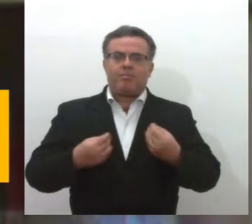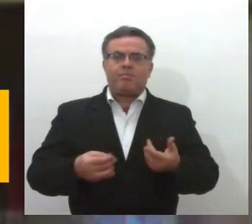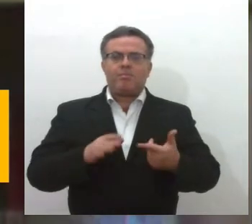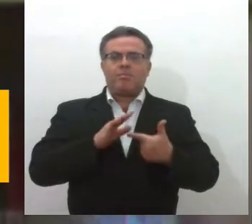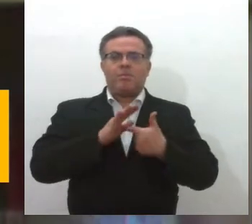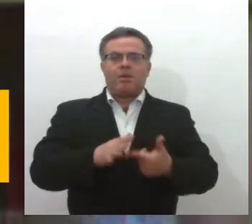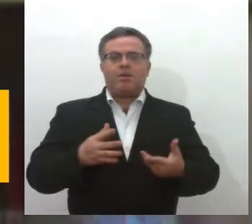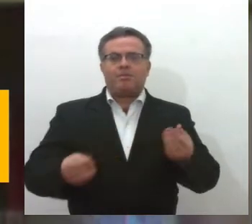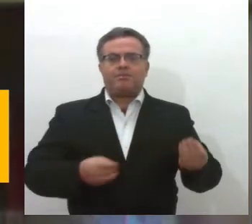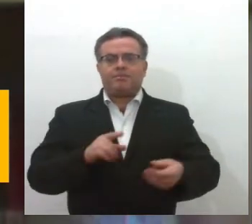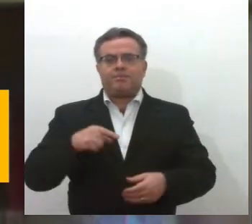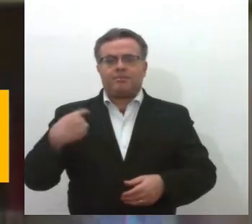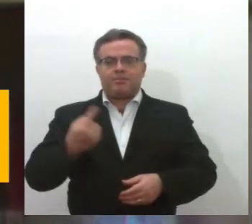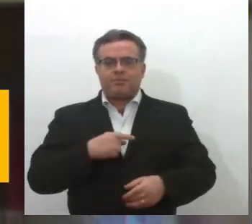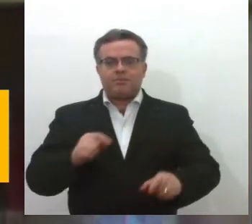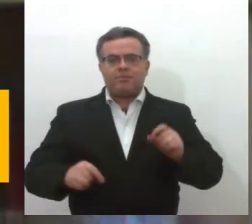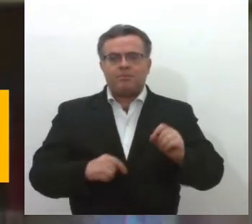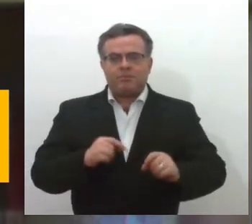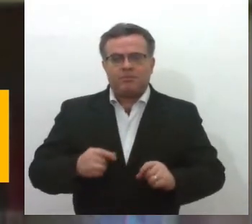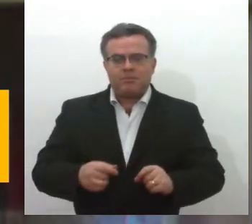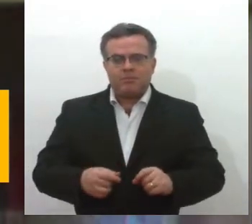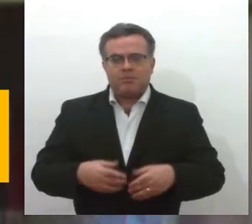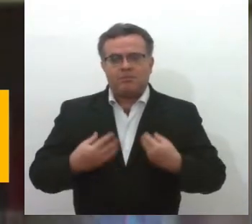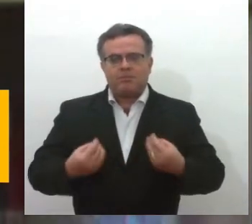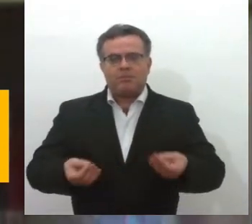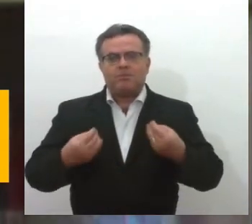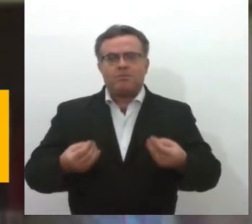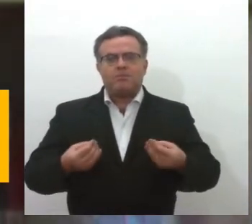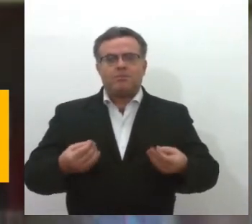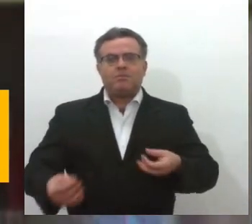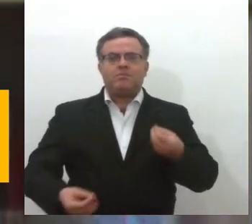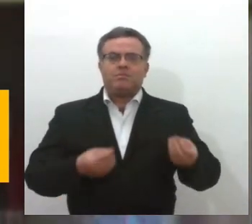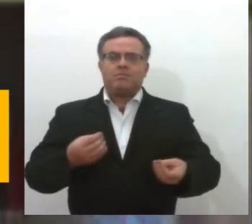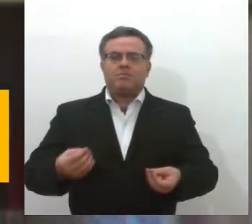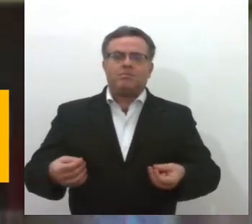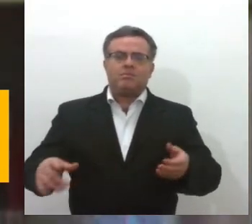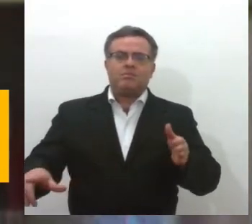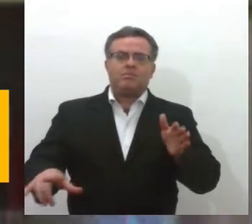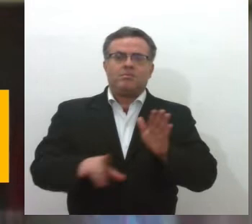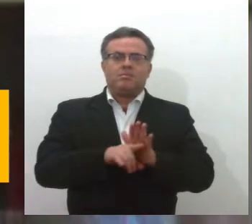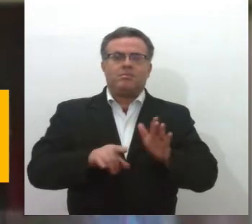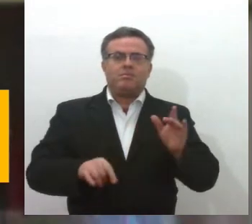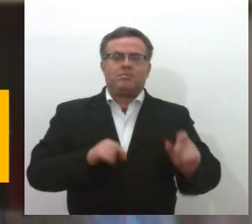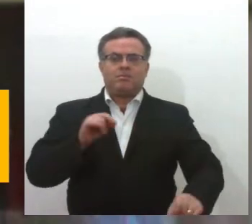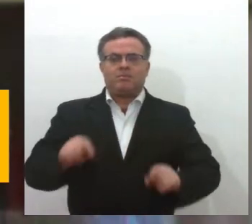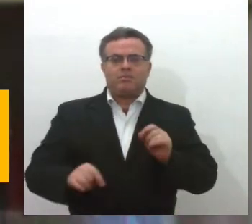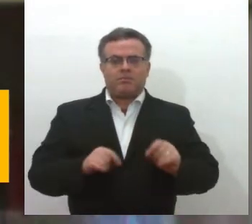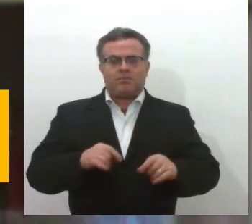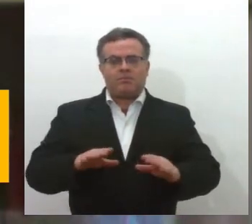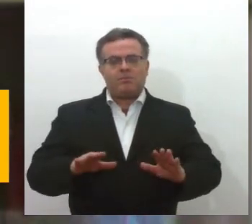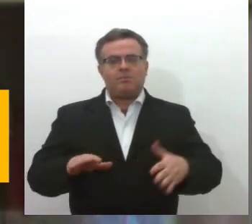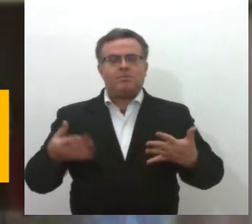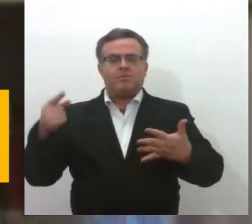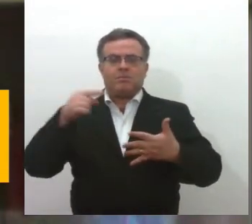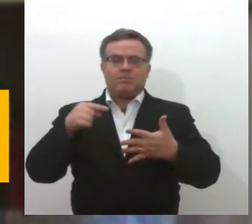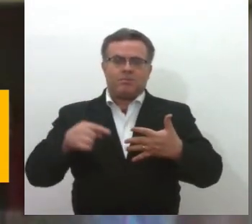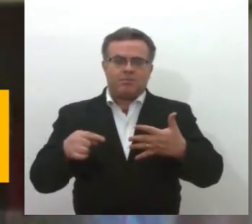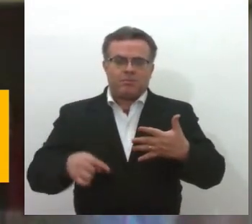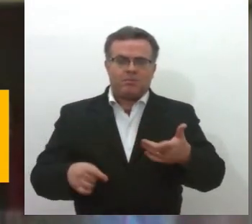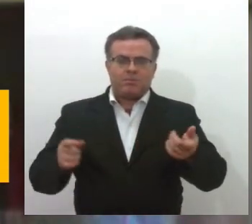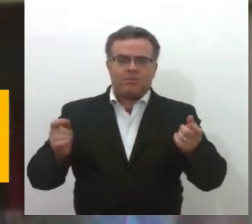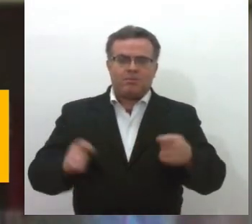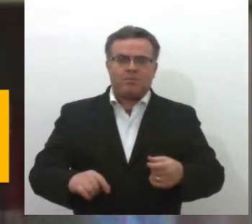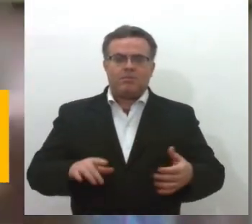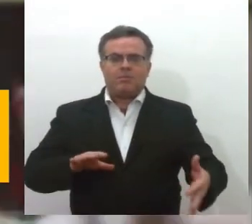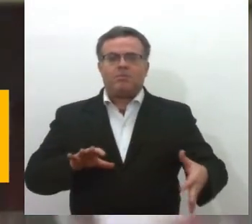aberto. Nós não temos um rol taxativo ali dentro da lei dizendo quais seriam somente as atitudes que